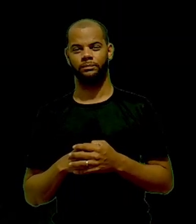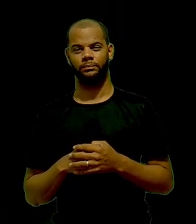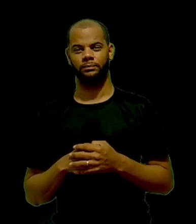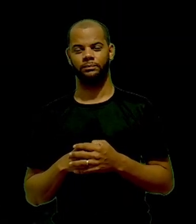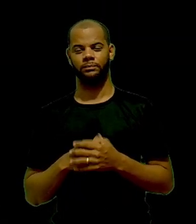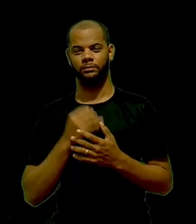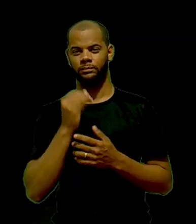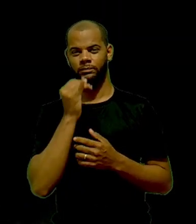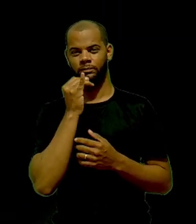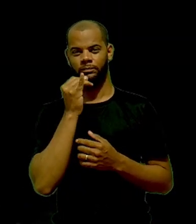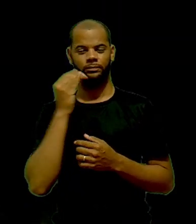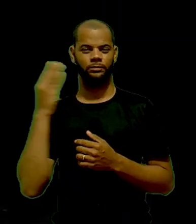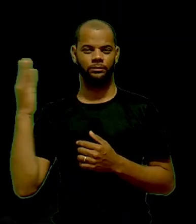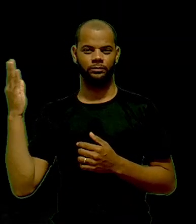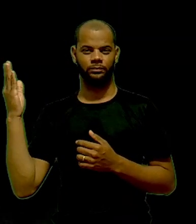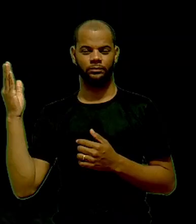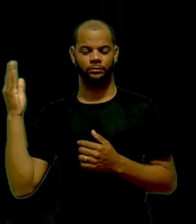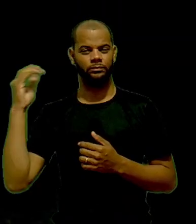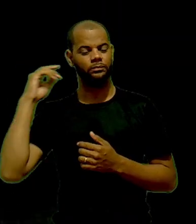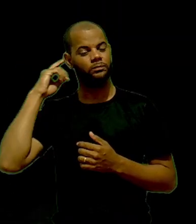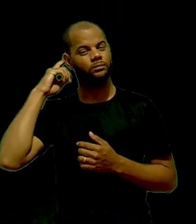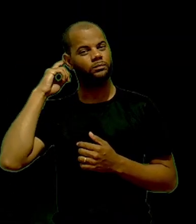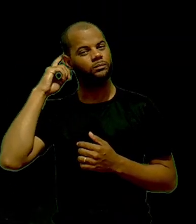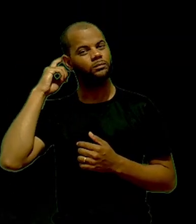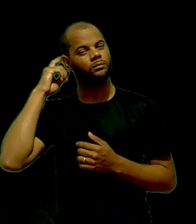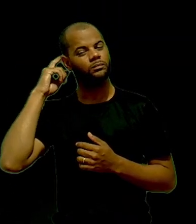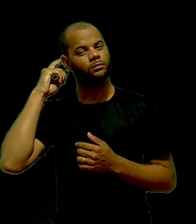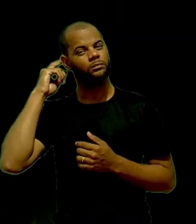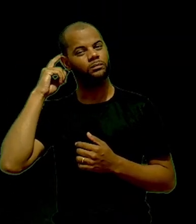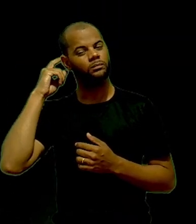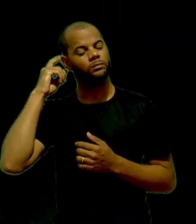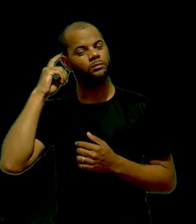ó. Para operar o sistema elétrico, a